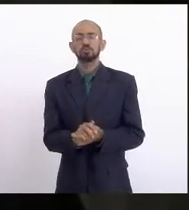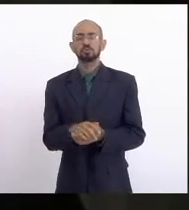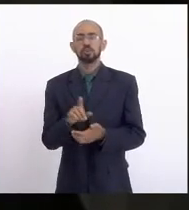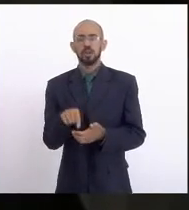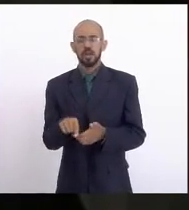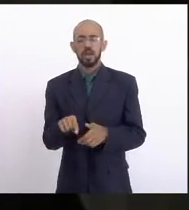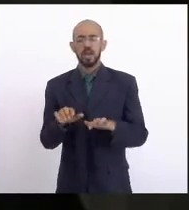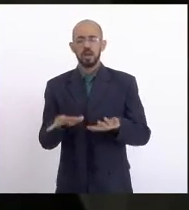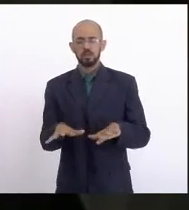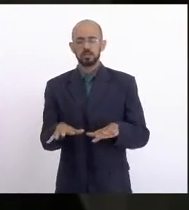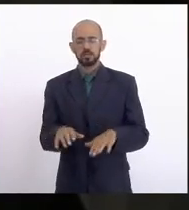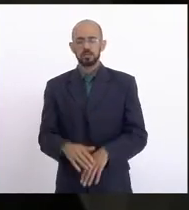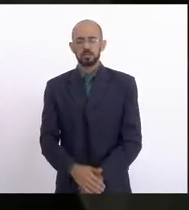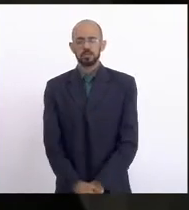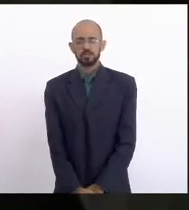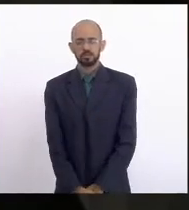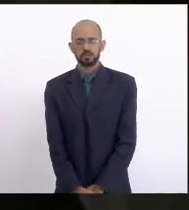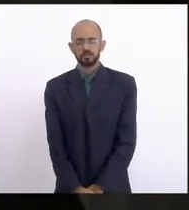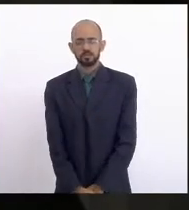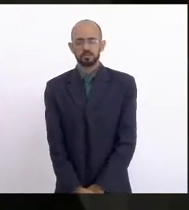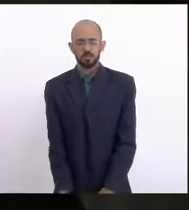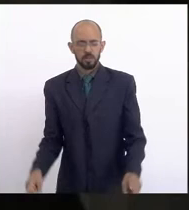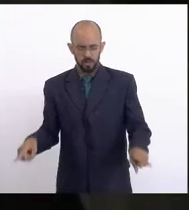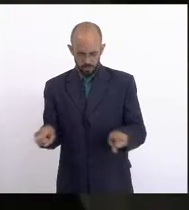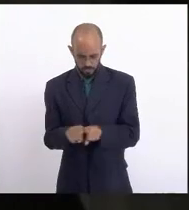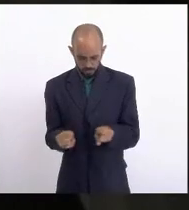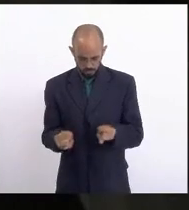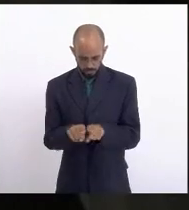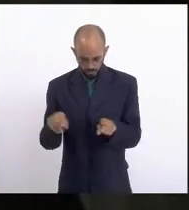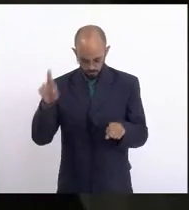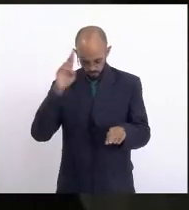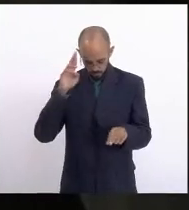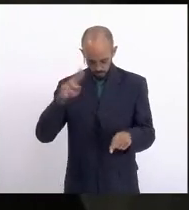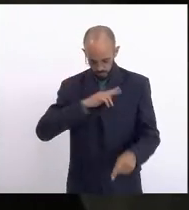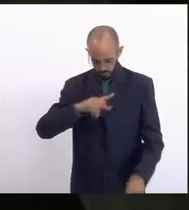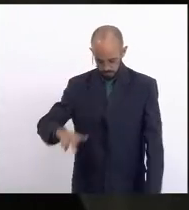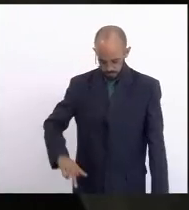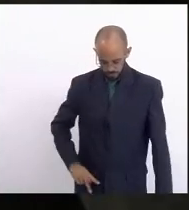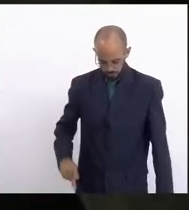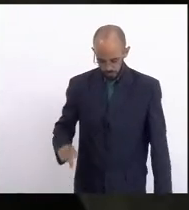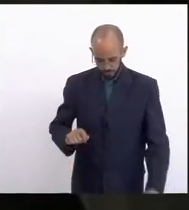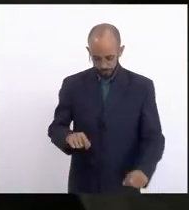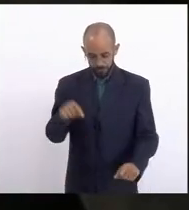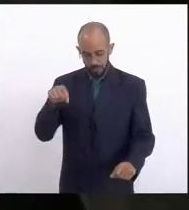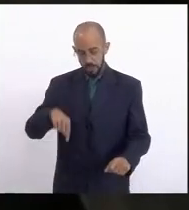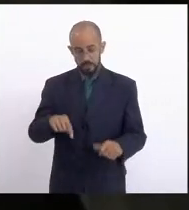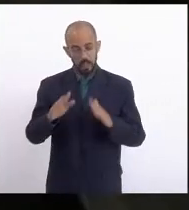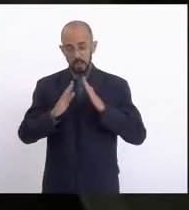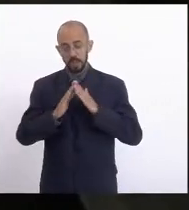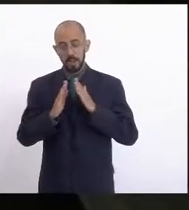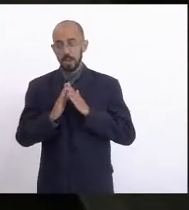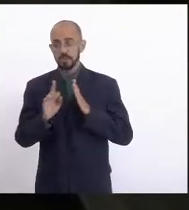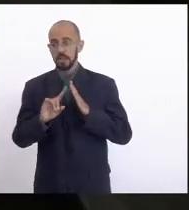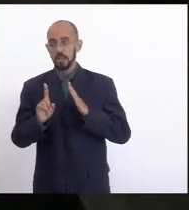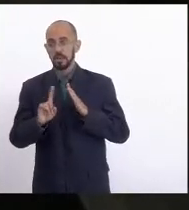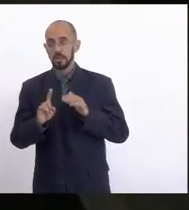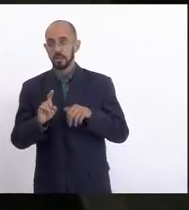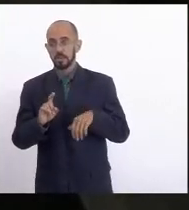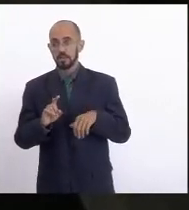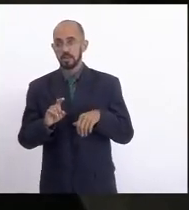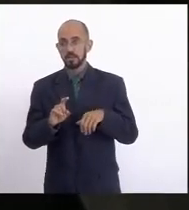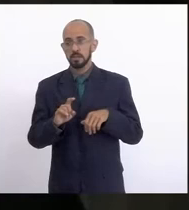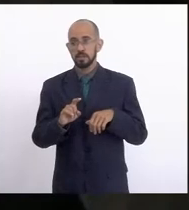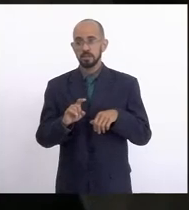com essa ótica. E também, senhor presidente, esta casa não abriu mão, apesar de todas